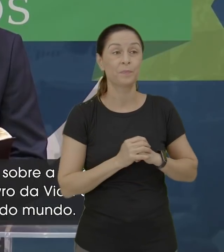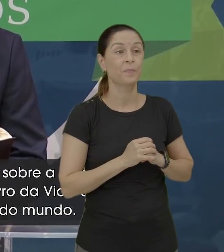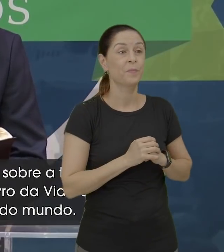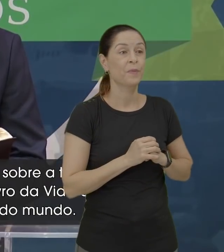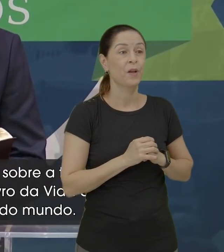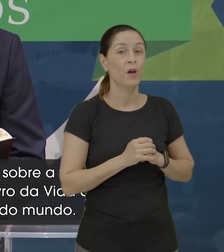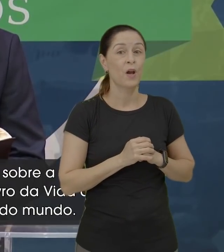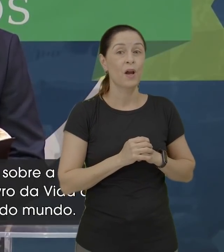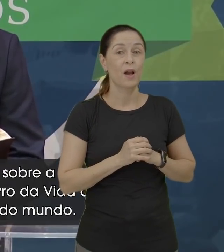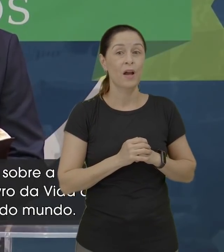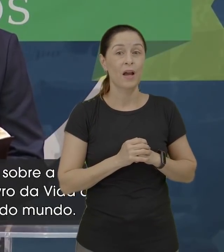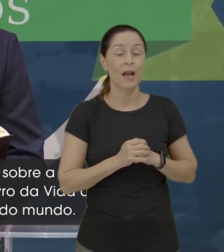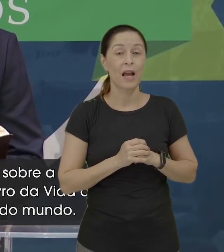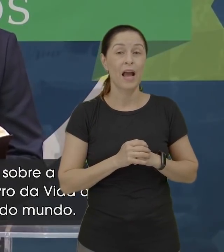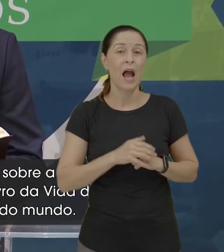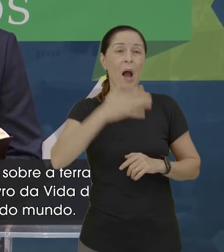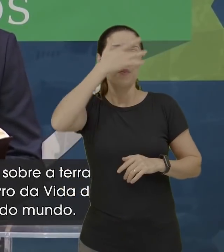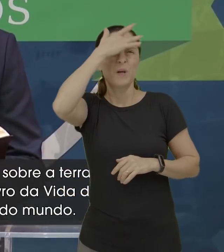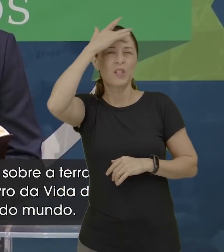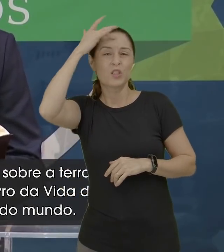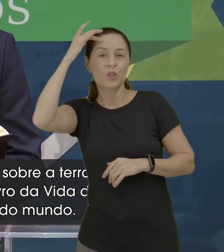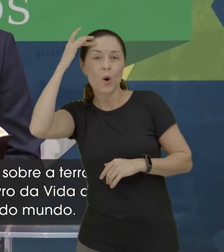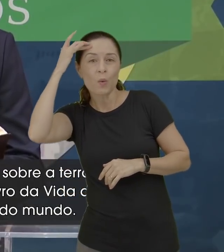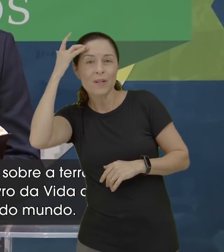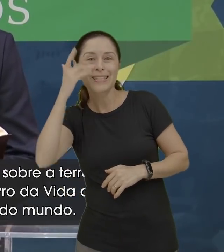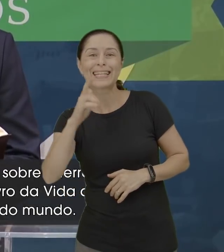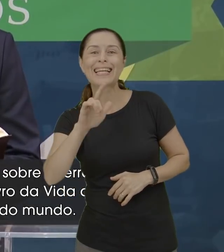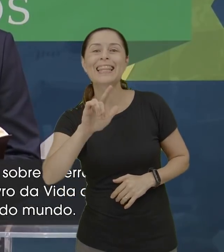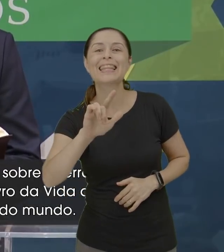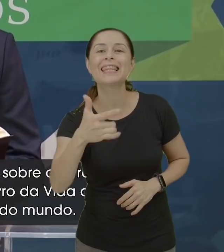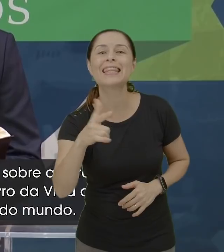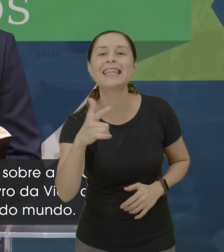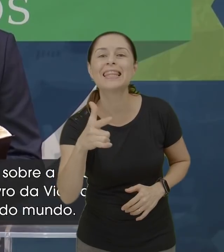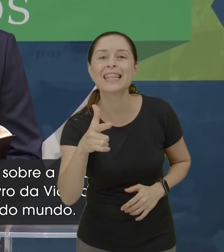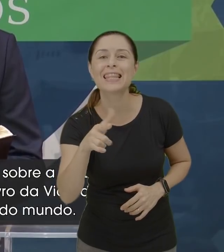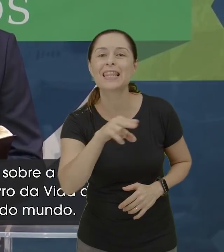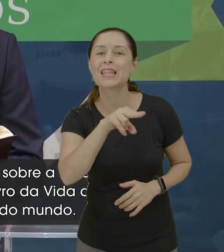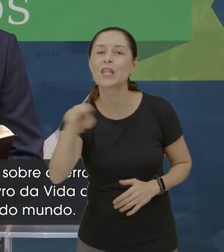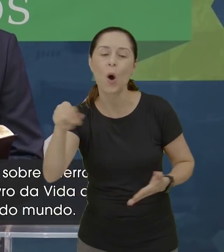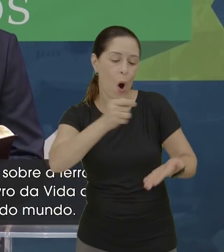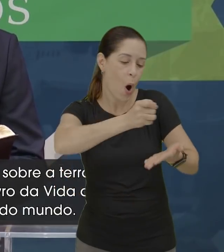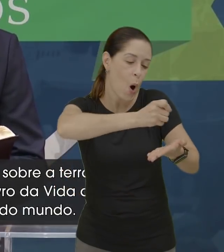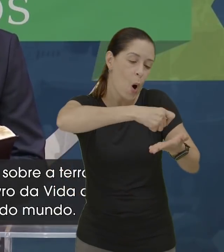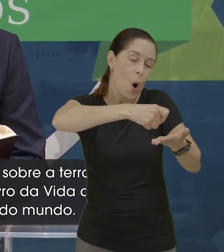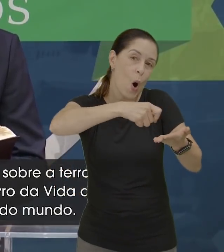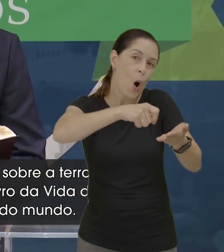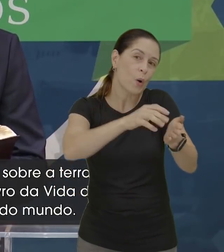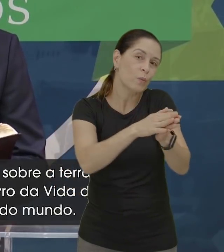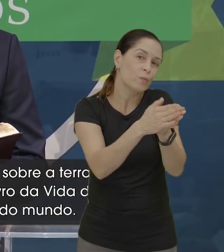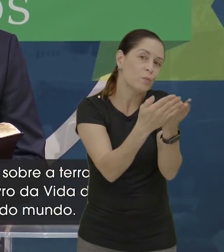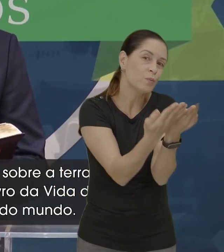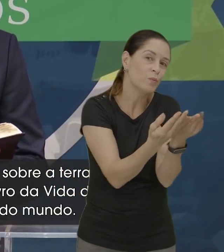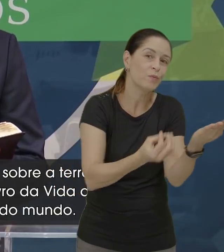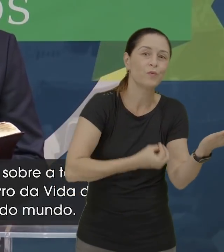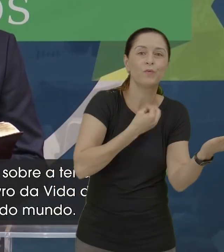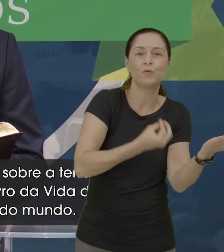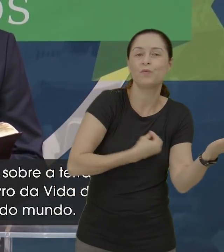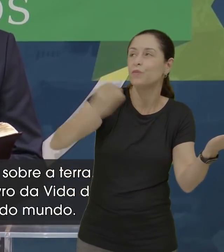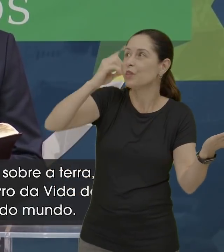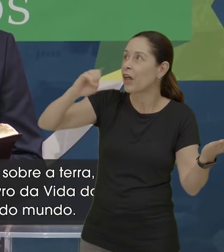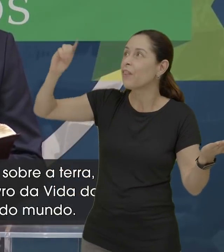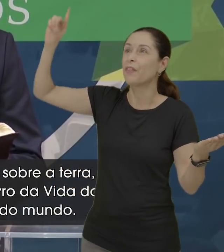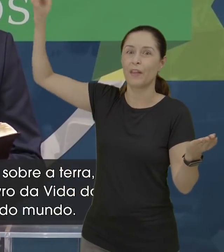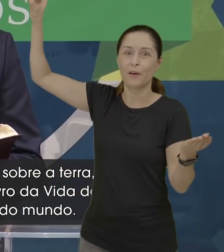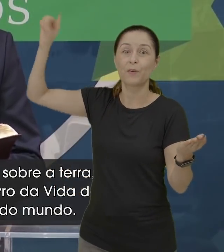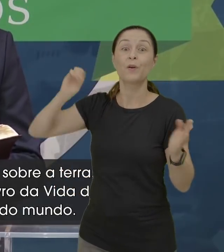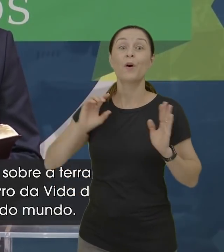os que se habitam sobre a terra. Aqueles cujos nomes não foram escritos no livro da vida do Cordeiro.